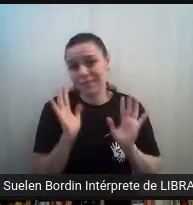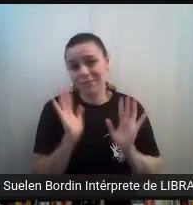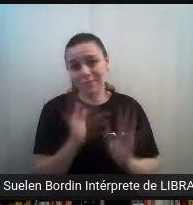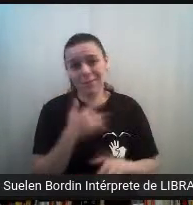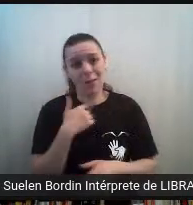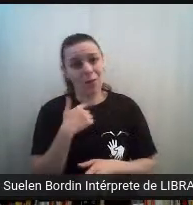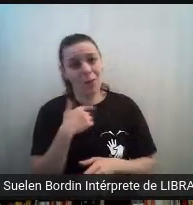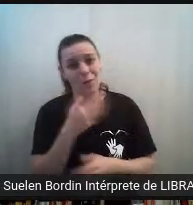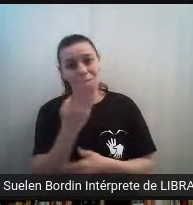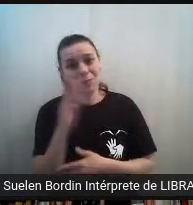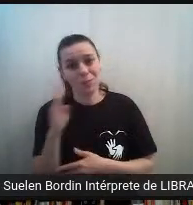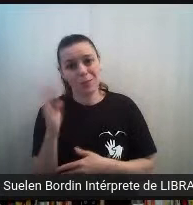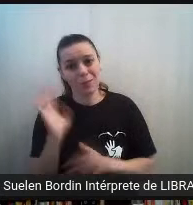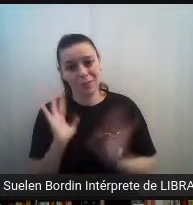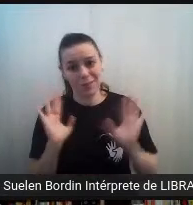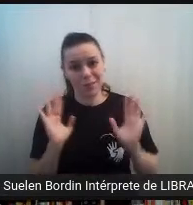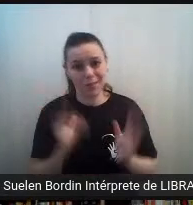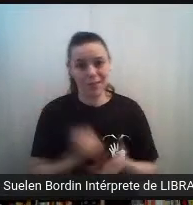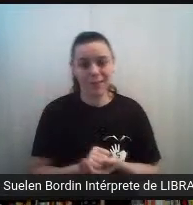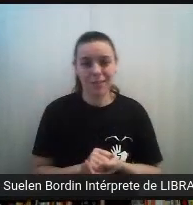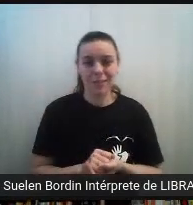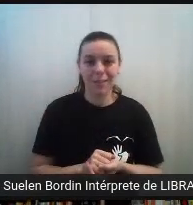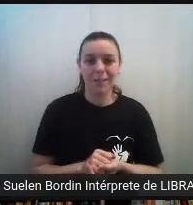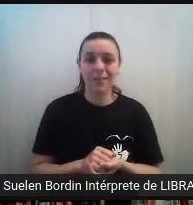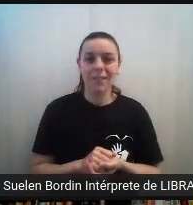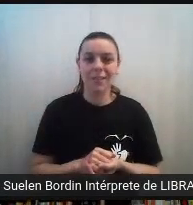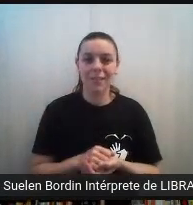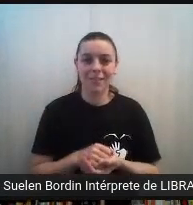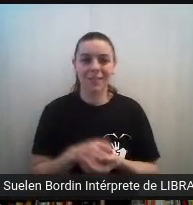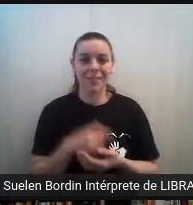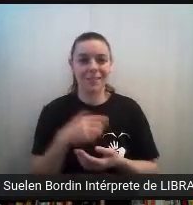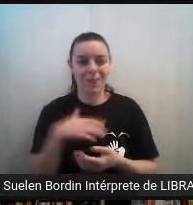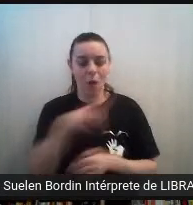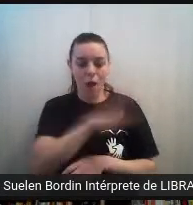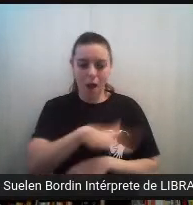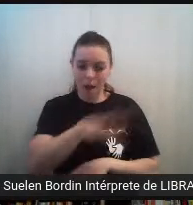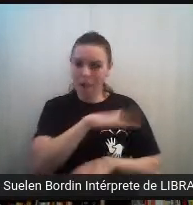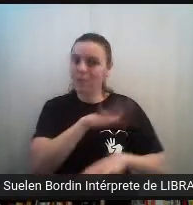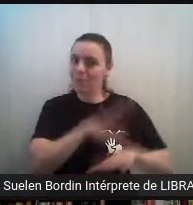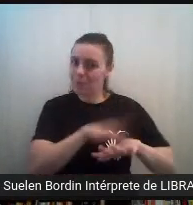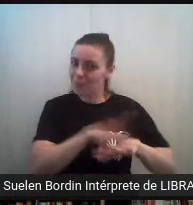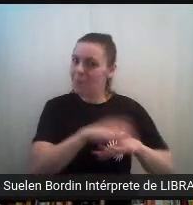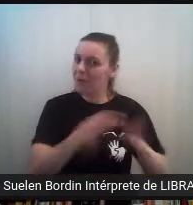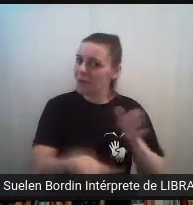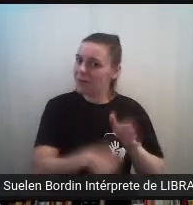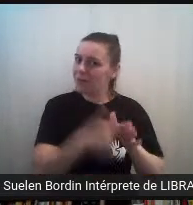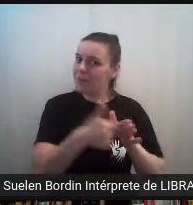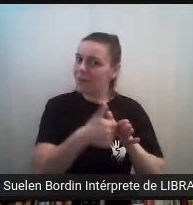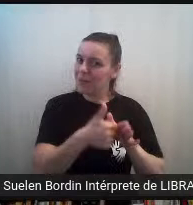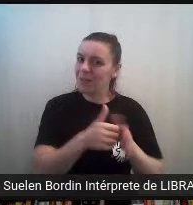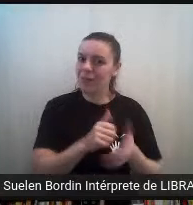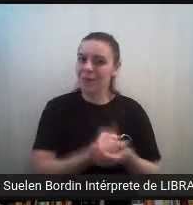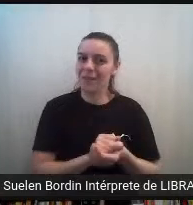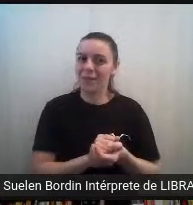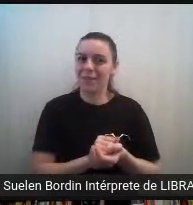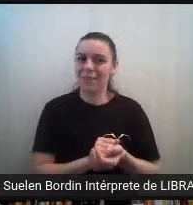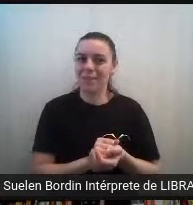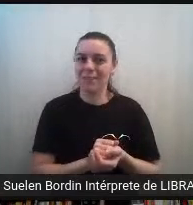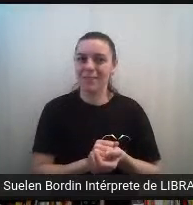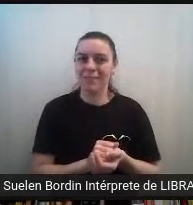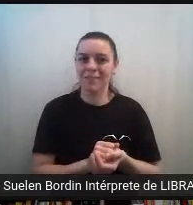biologia. Então a gente precisa ter mais séries aí na área de matemática aí, para chamar o povo para vir fazer